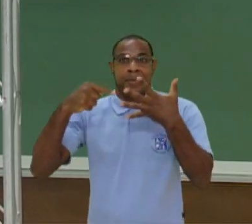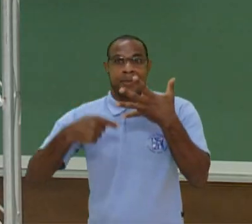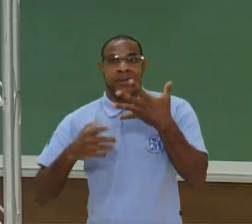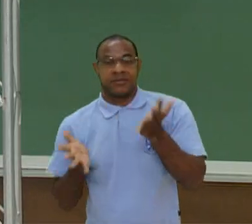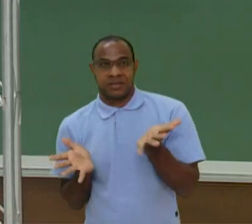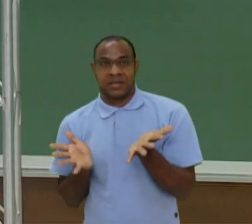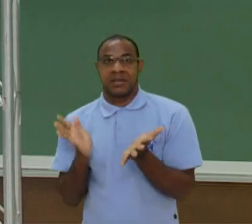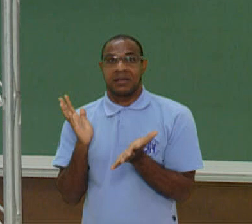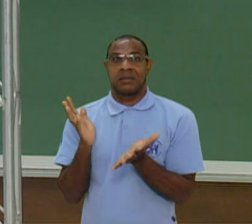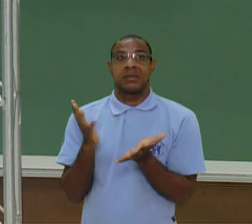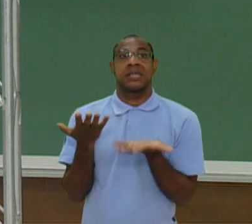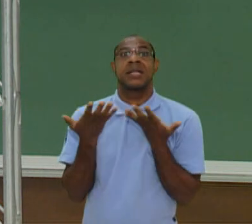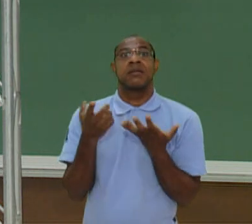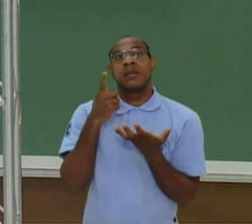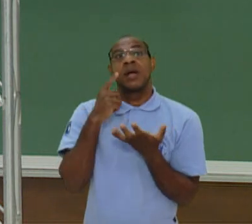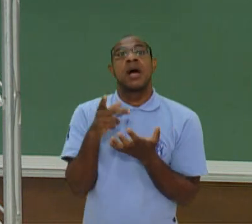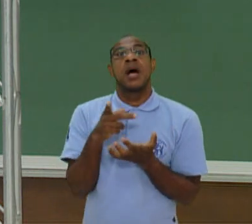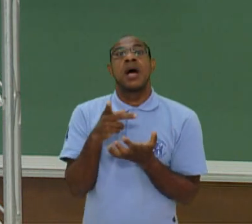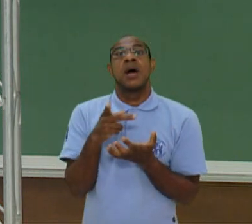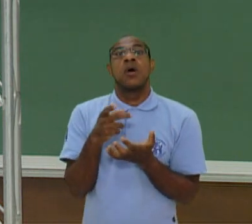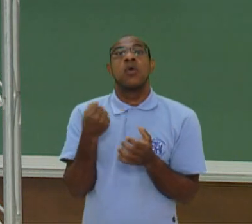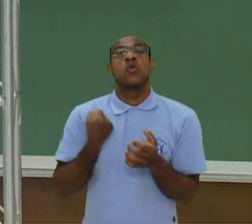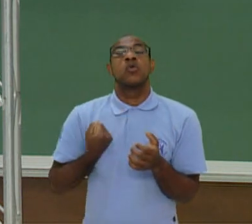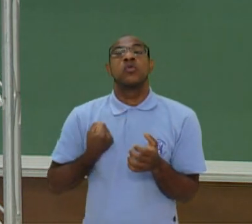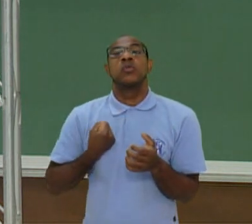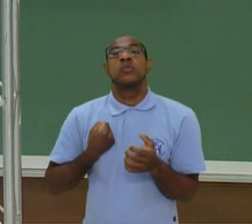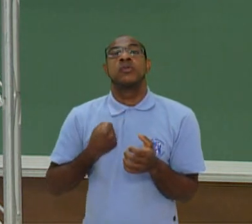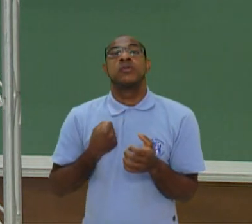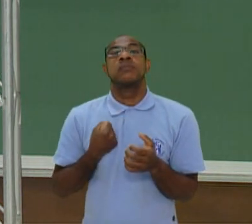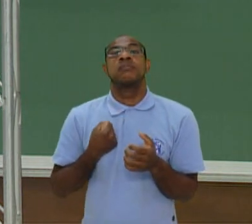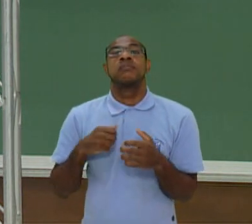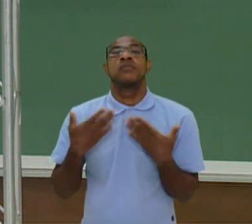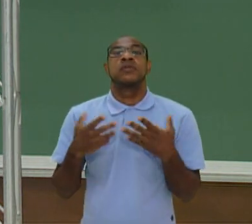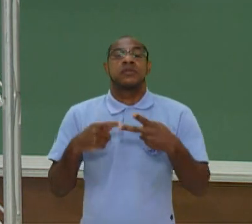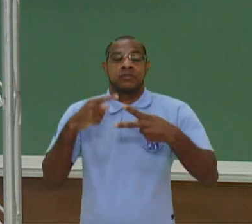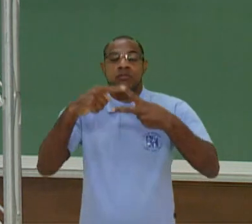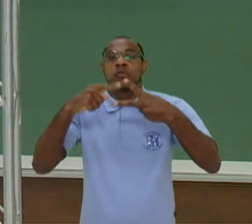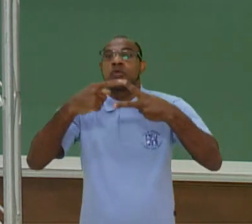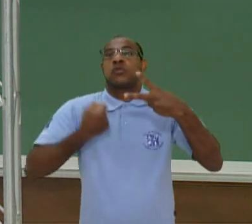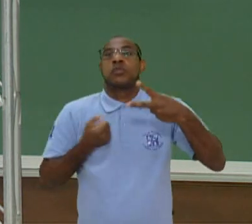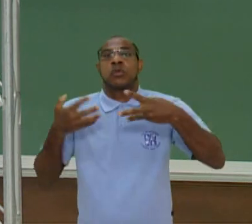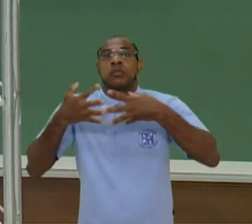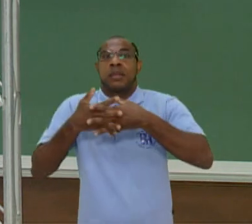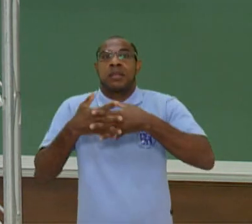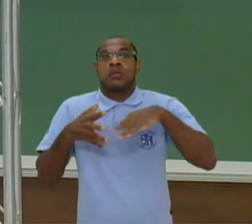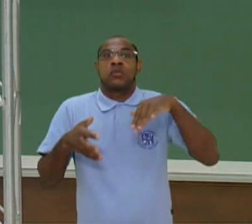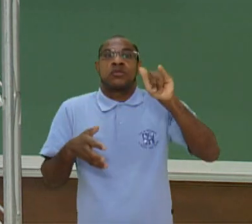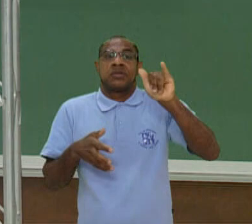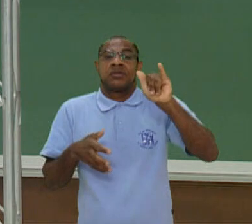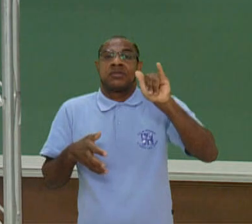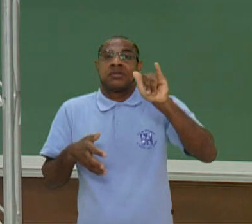que queremos saber é o produto de dois complexos na forma trigonométrica, o x e o y. Vamos ver qual a alternativa